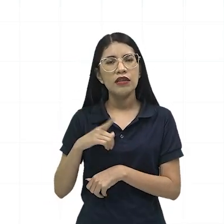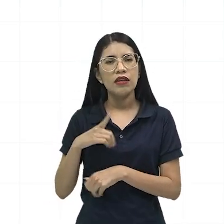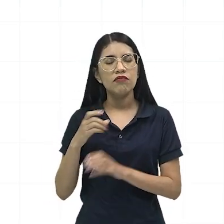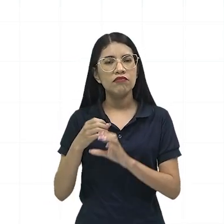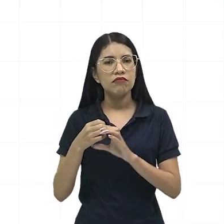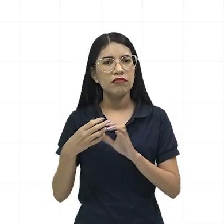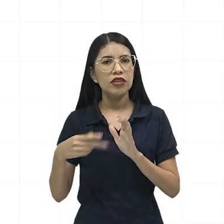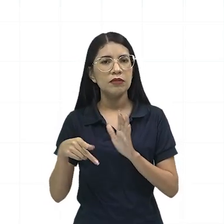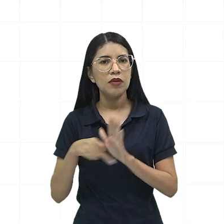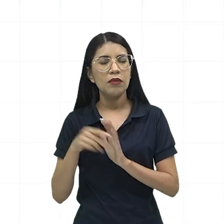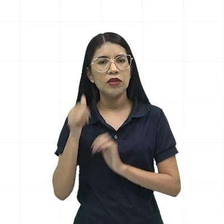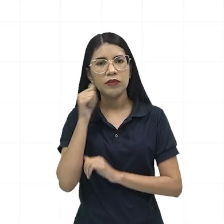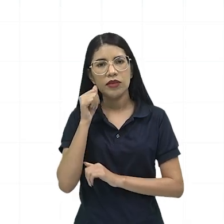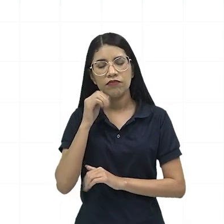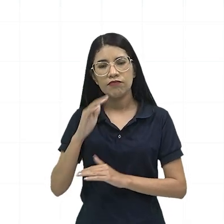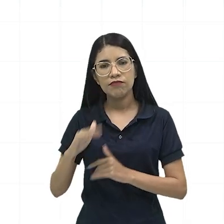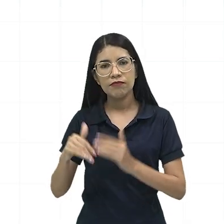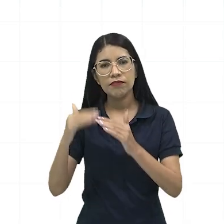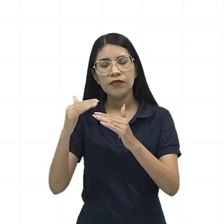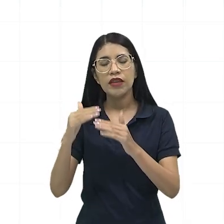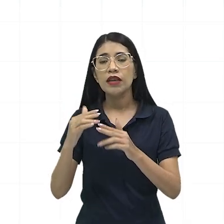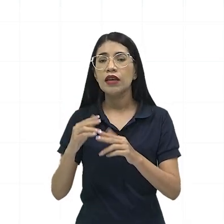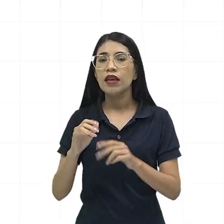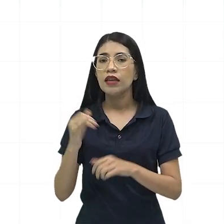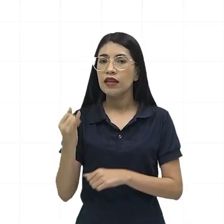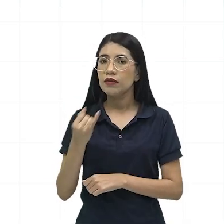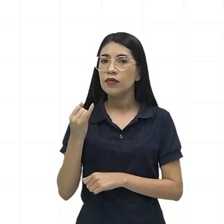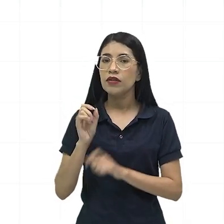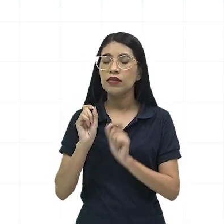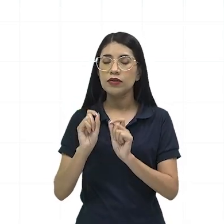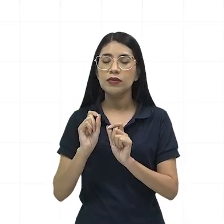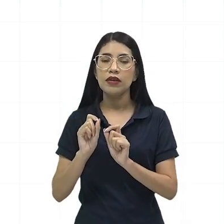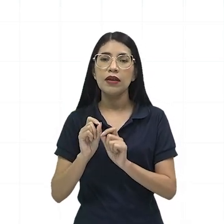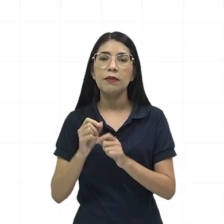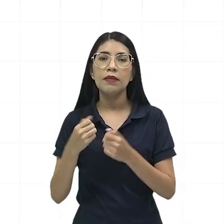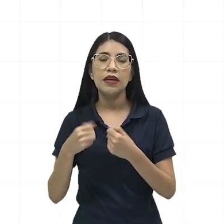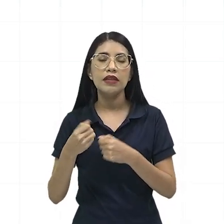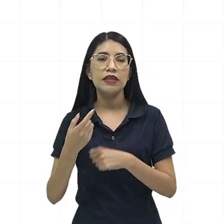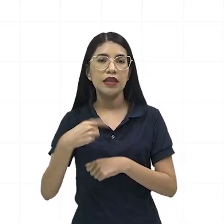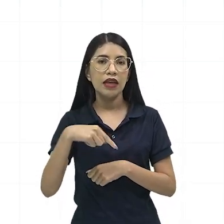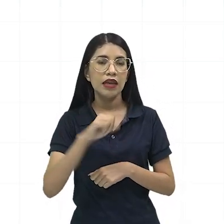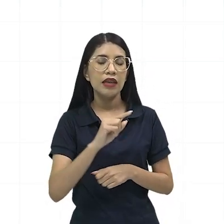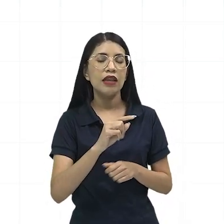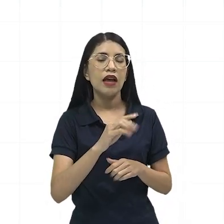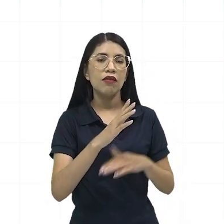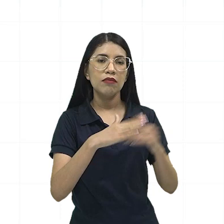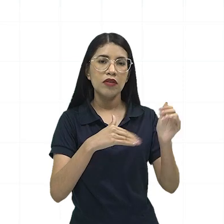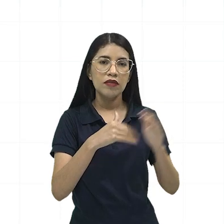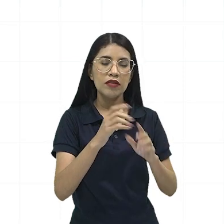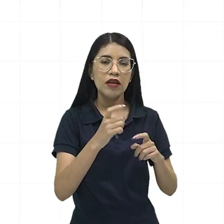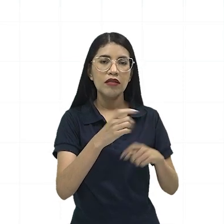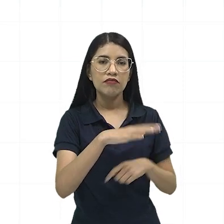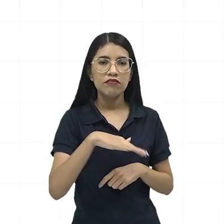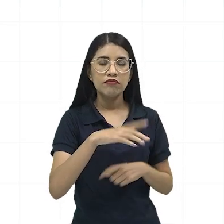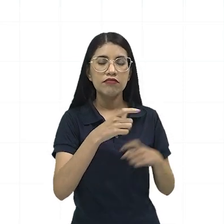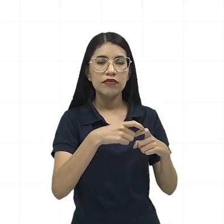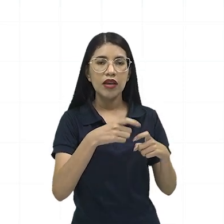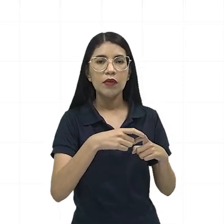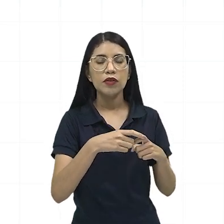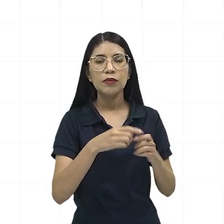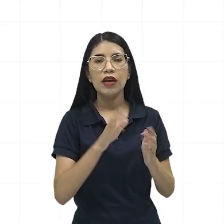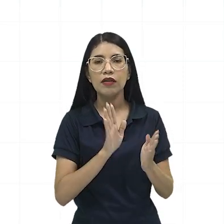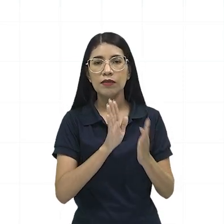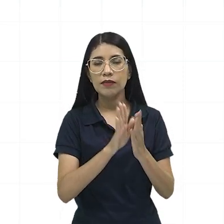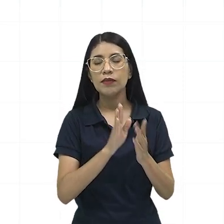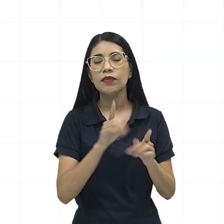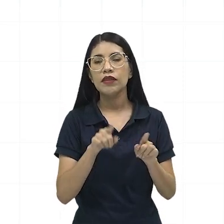ali algumas características da puberdade, é muito importante que se comece a procurar ali um profissional da saúde para acompanhar essa criança,